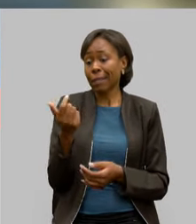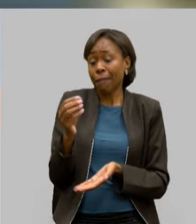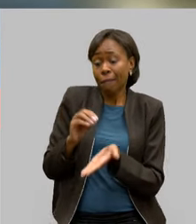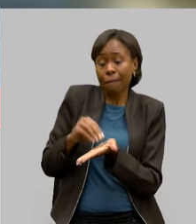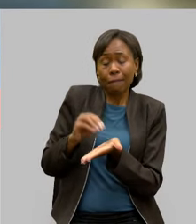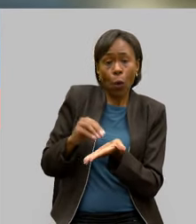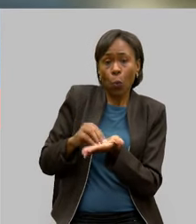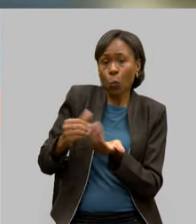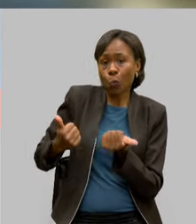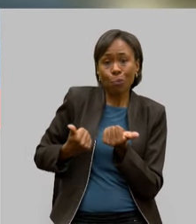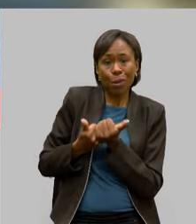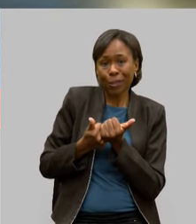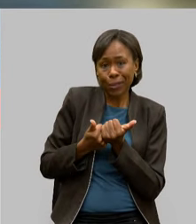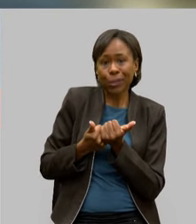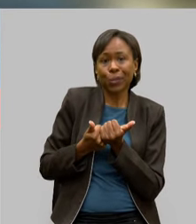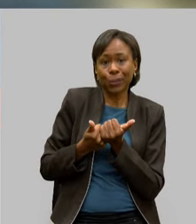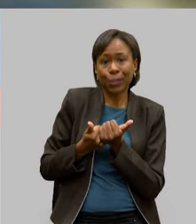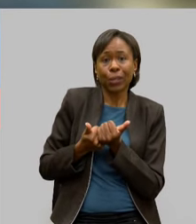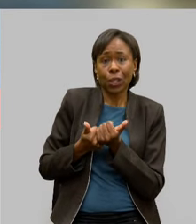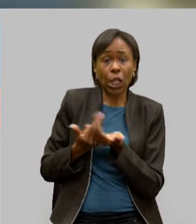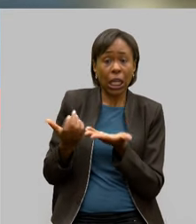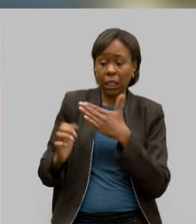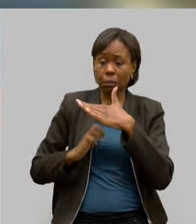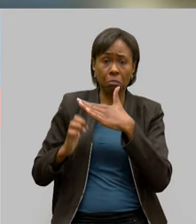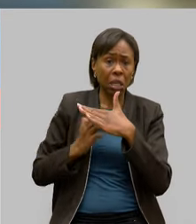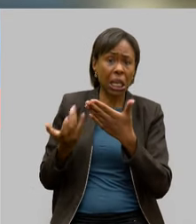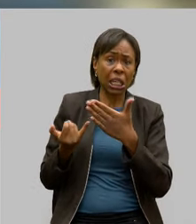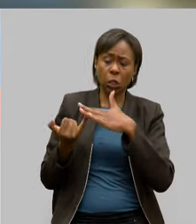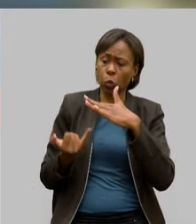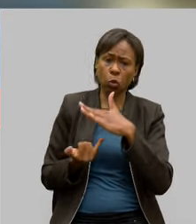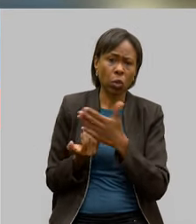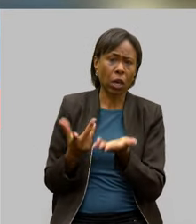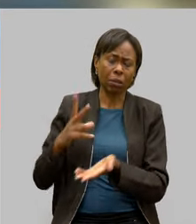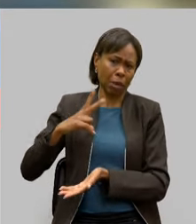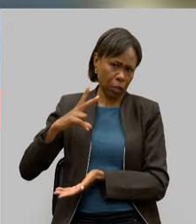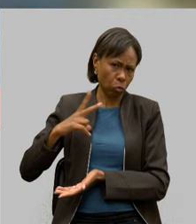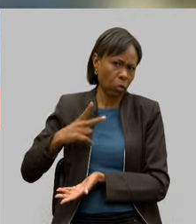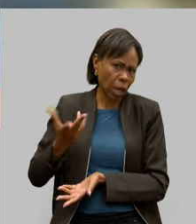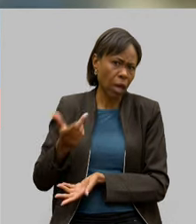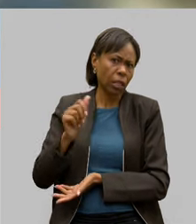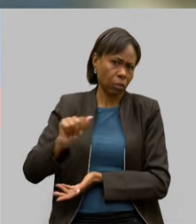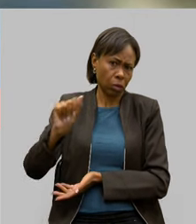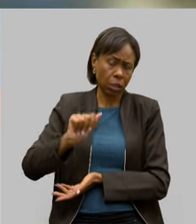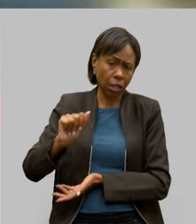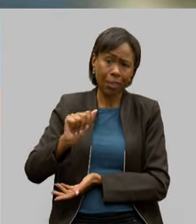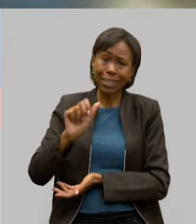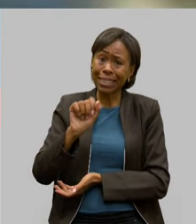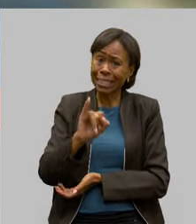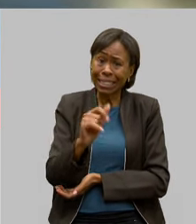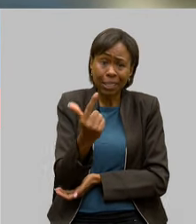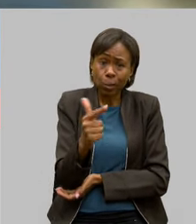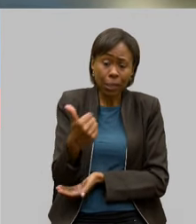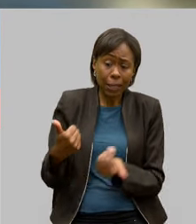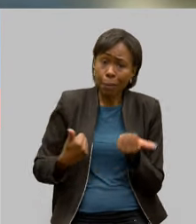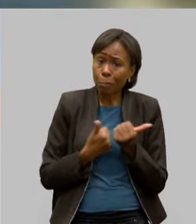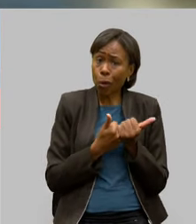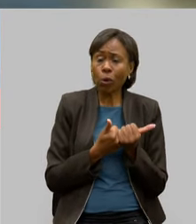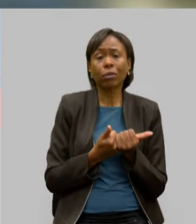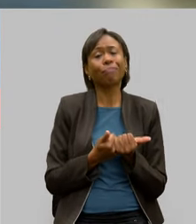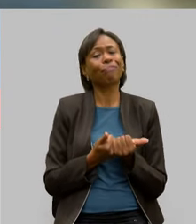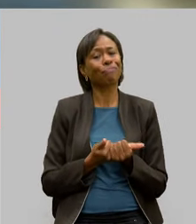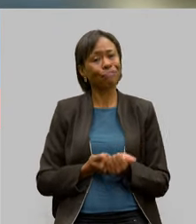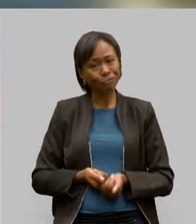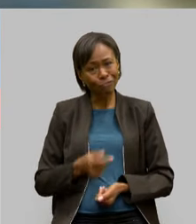da das agências de fomento até das empresas particulares das próprias associações eh vai ser muito difícil então nós